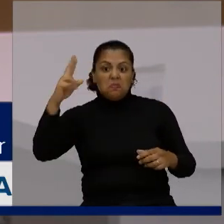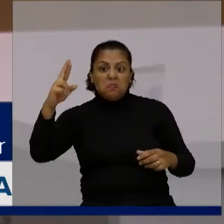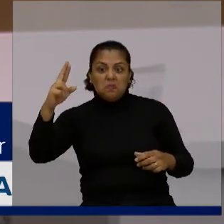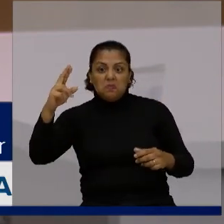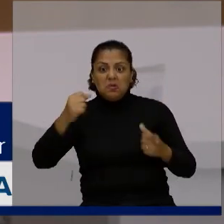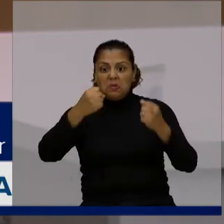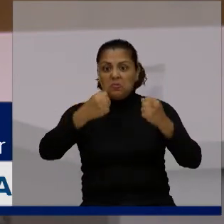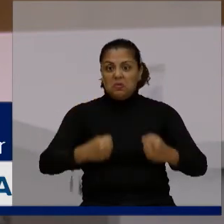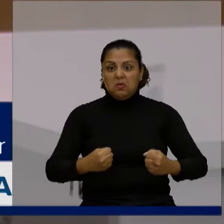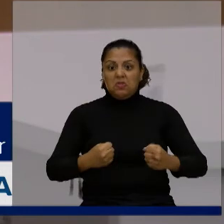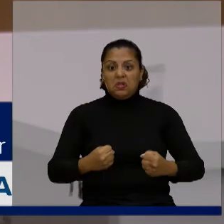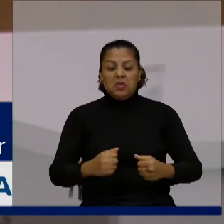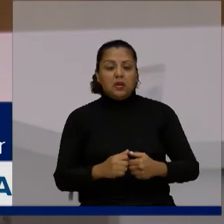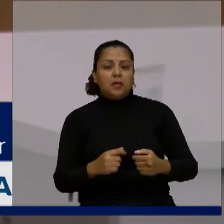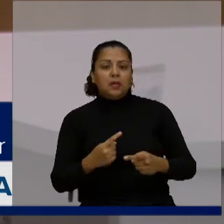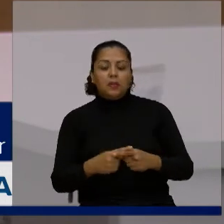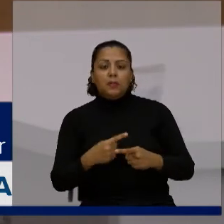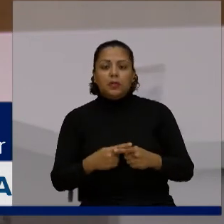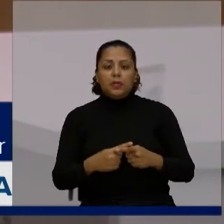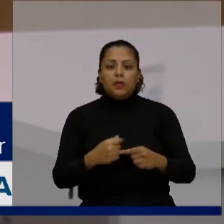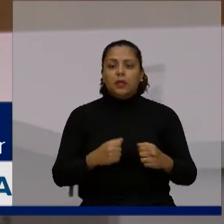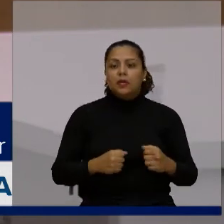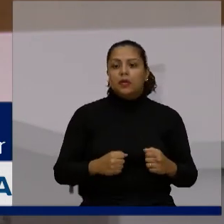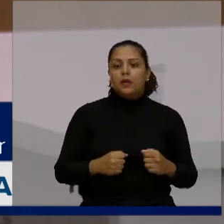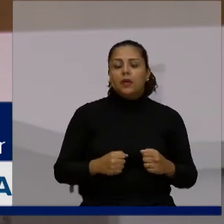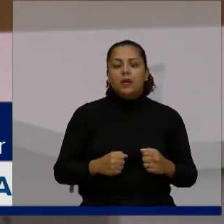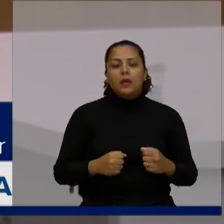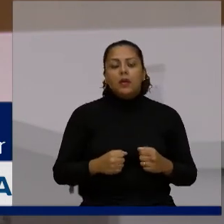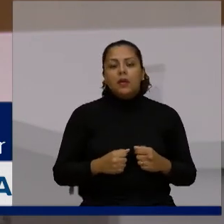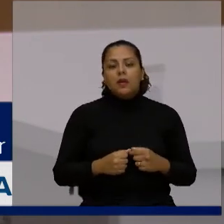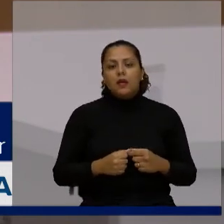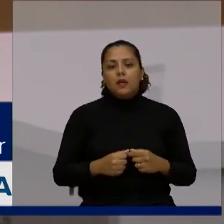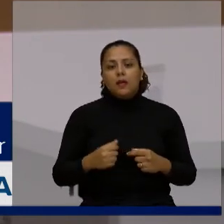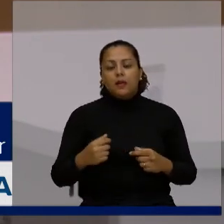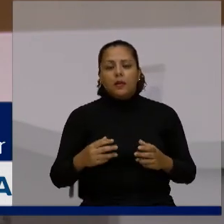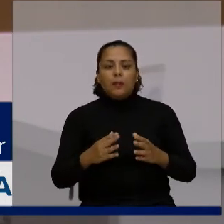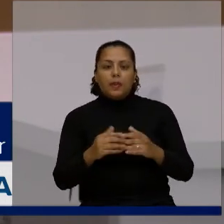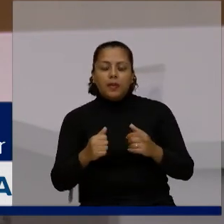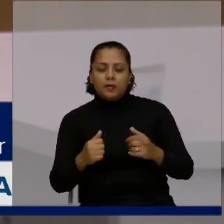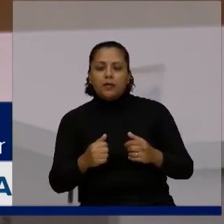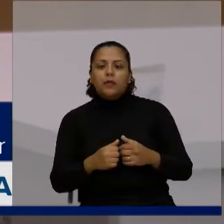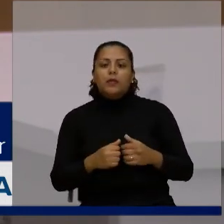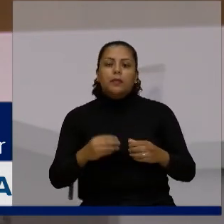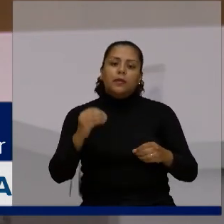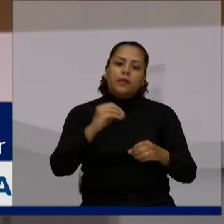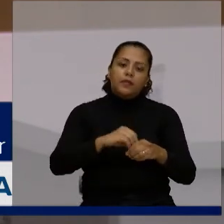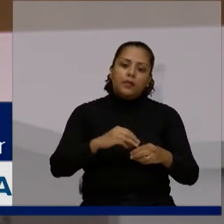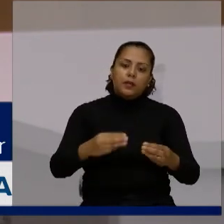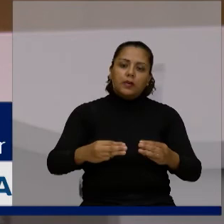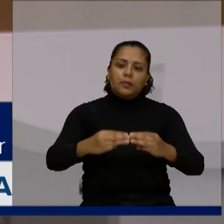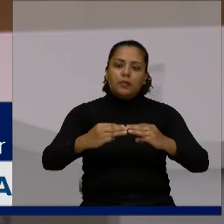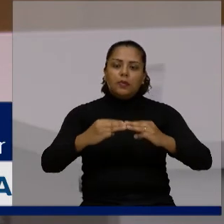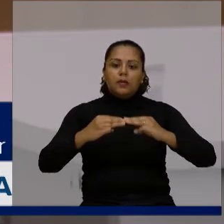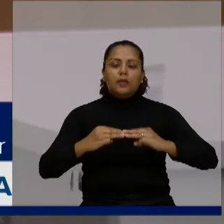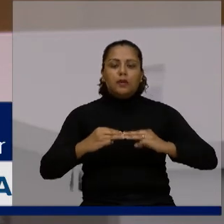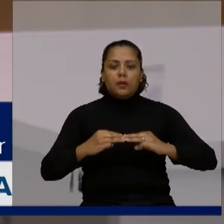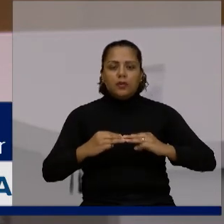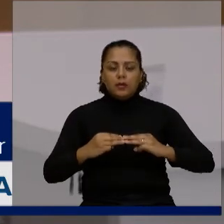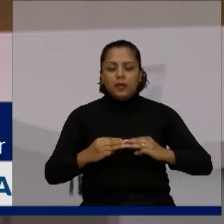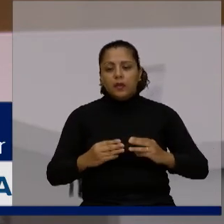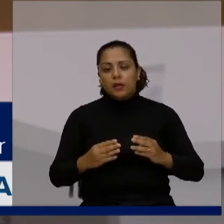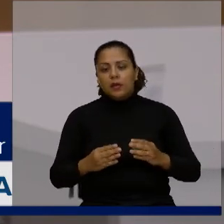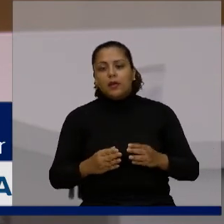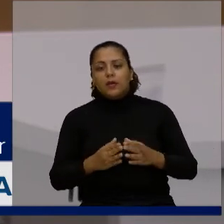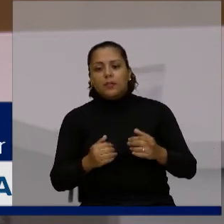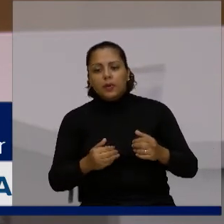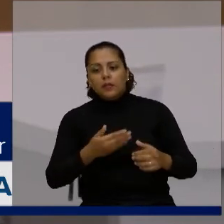deixar de recolher o dinheiro dos representantes comerciais. Portanto, eu peço que seja votada essa moção em separado e peço aos colegas que